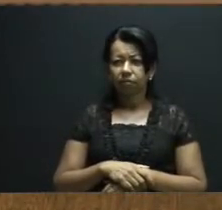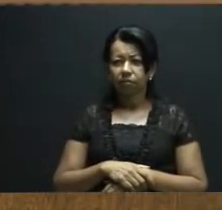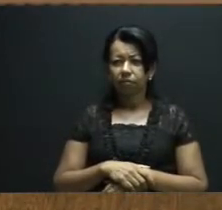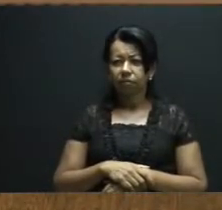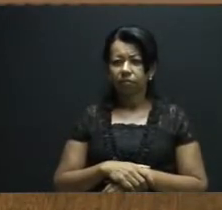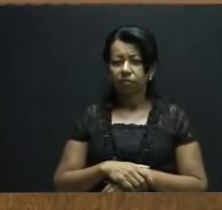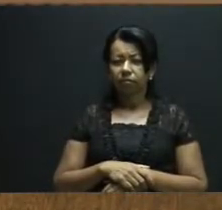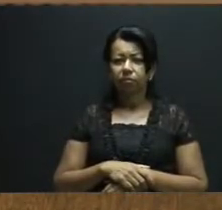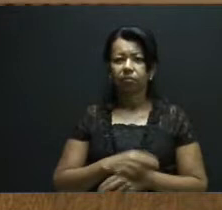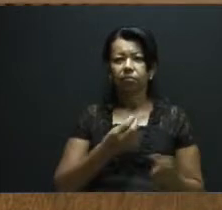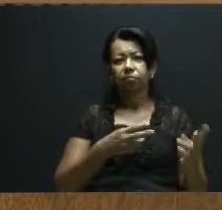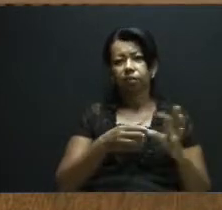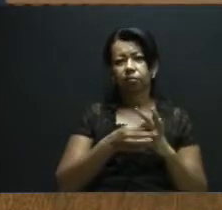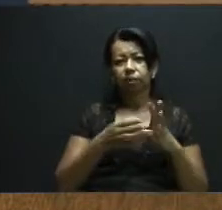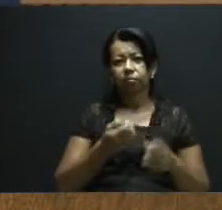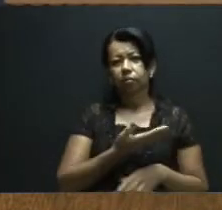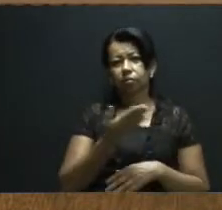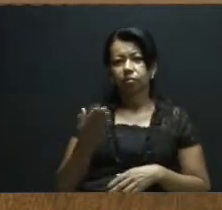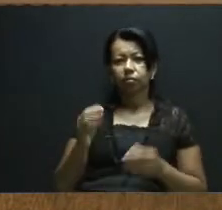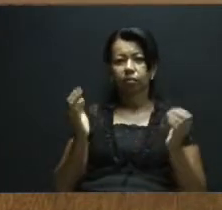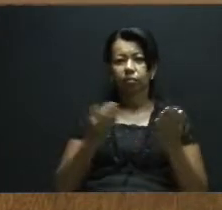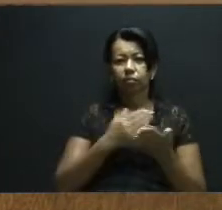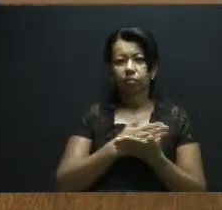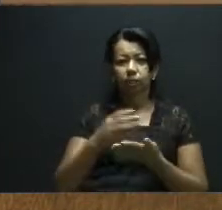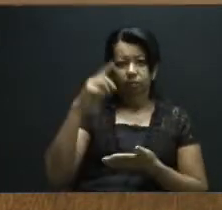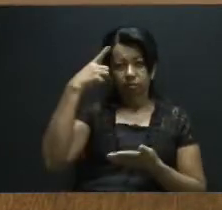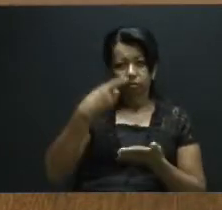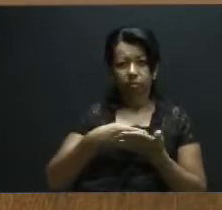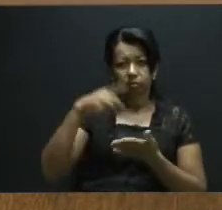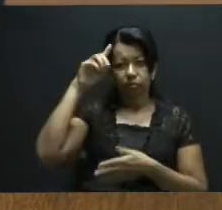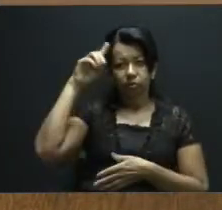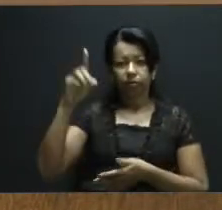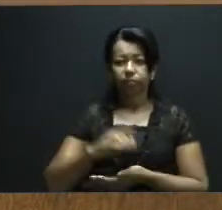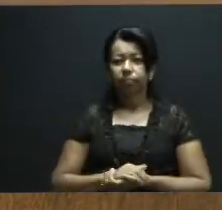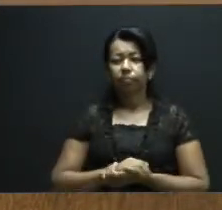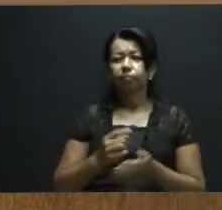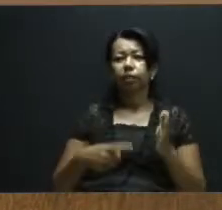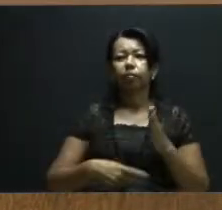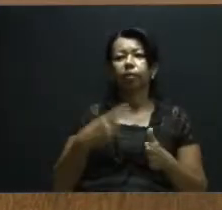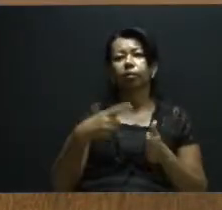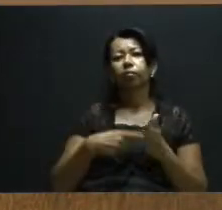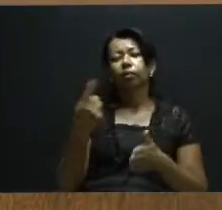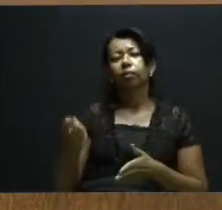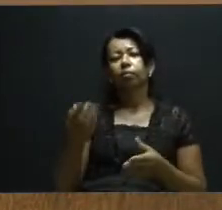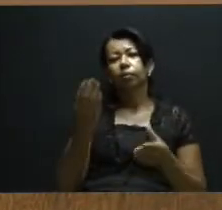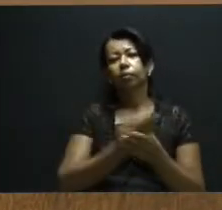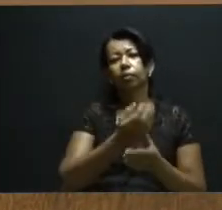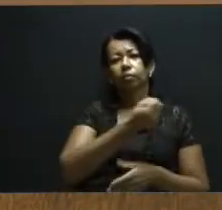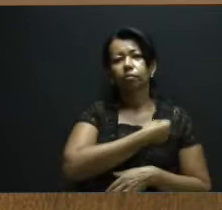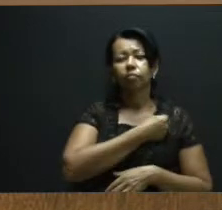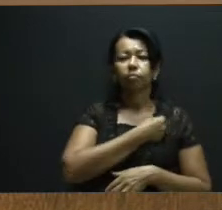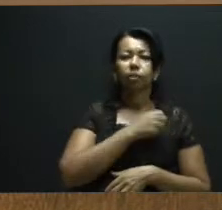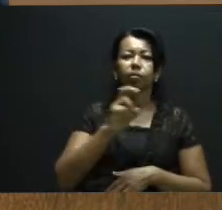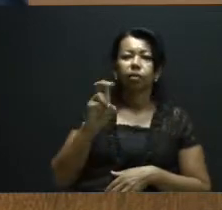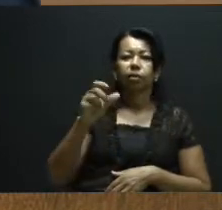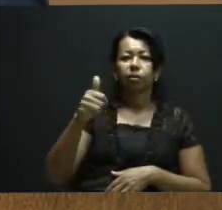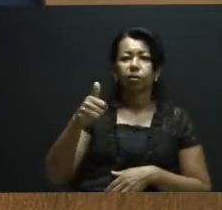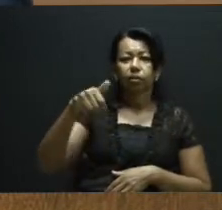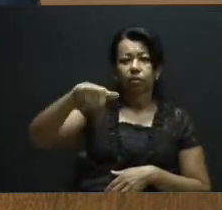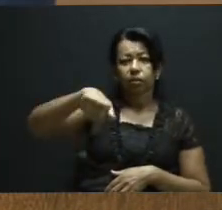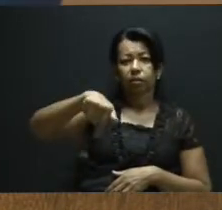deliberação do plenário passamos para a ordem do dia o primeiro item da pauta é o processo número que em 17